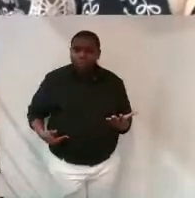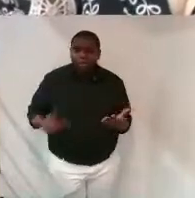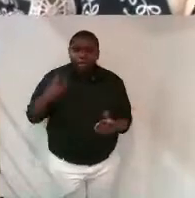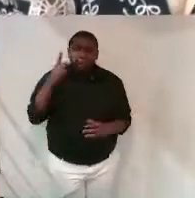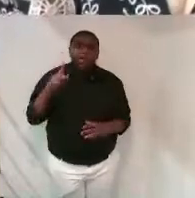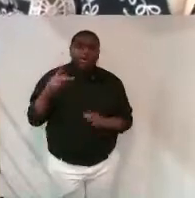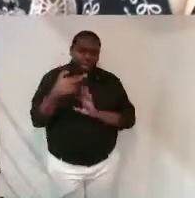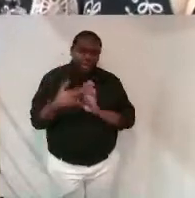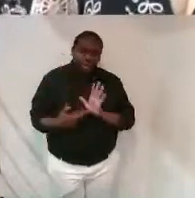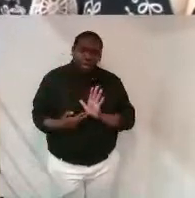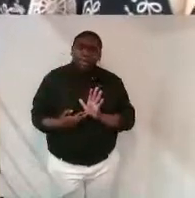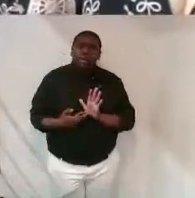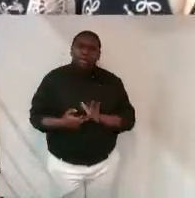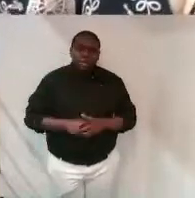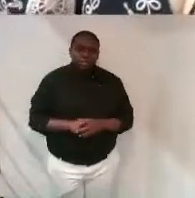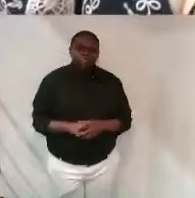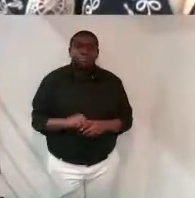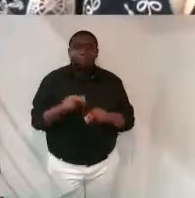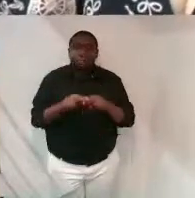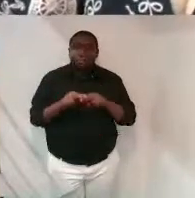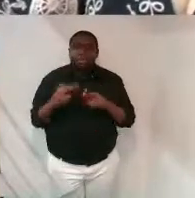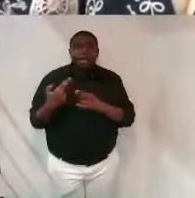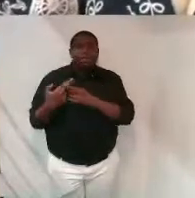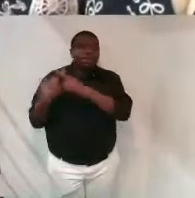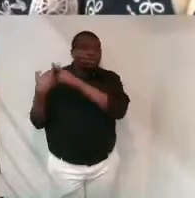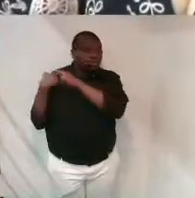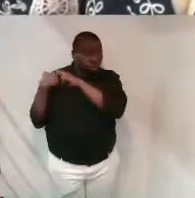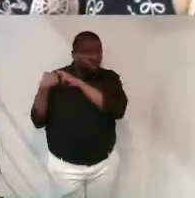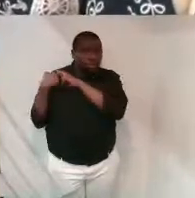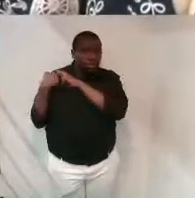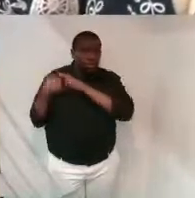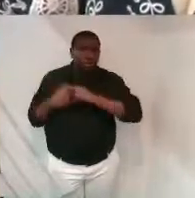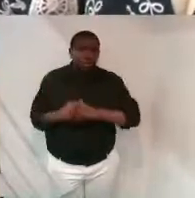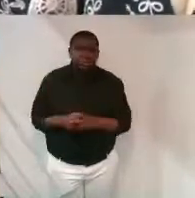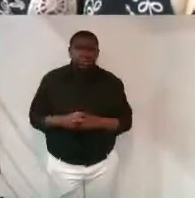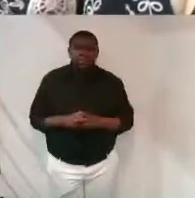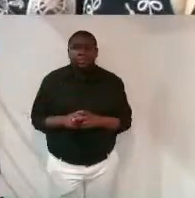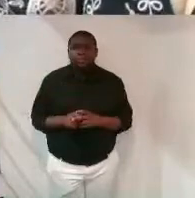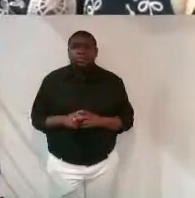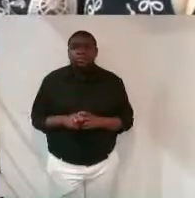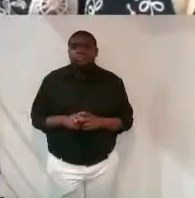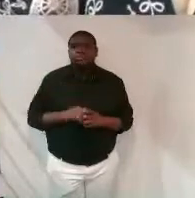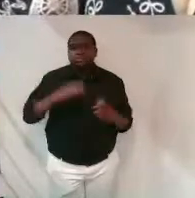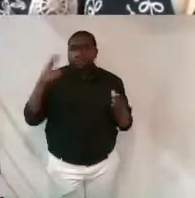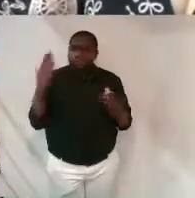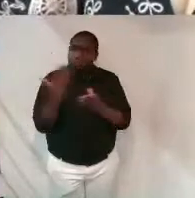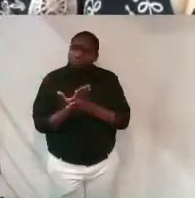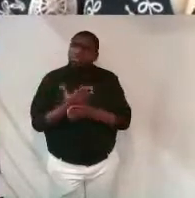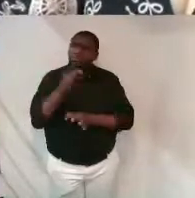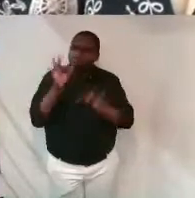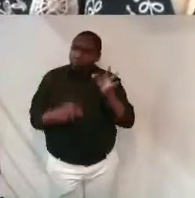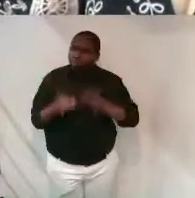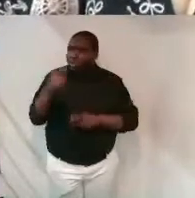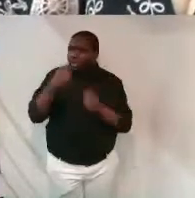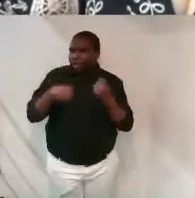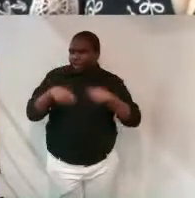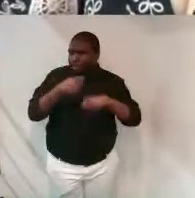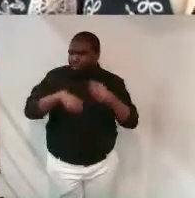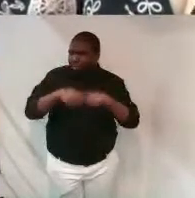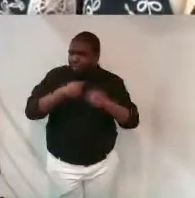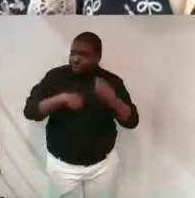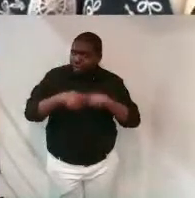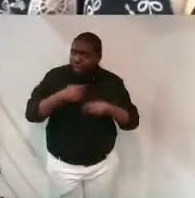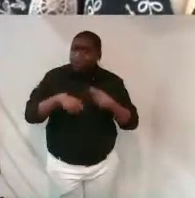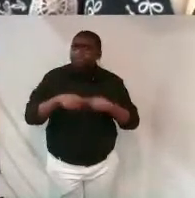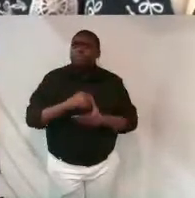dessas normas, sob pena de responsabilidade penal, civil, administrativa,